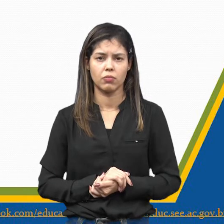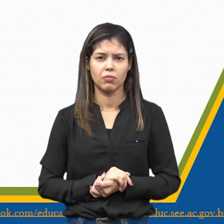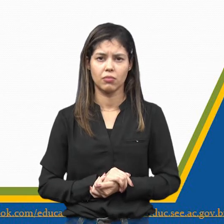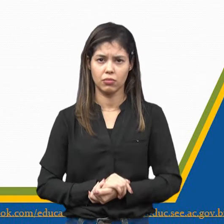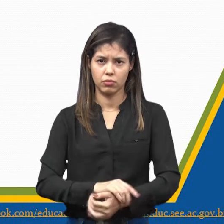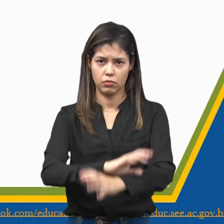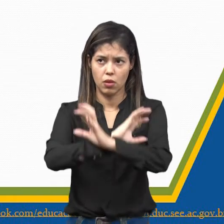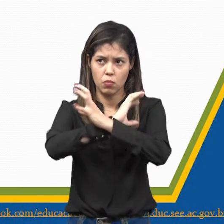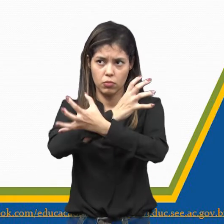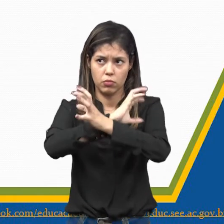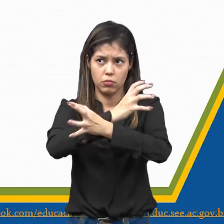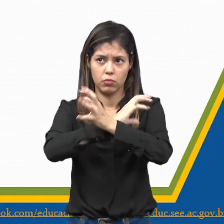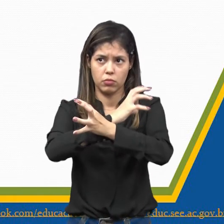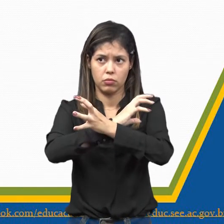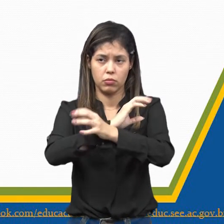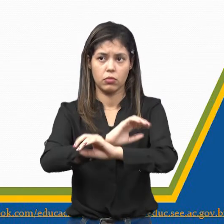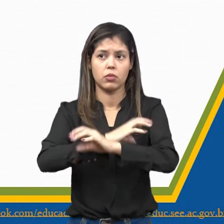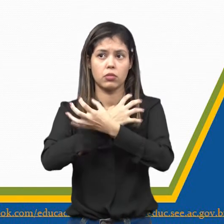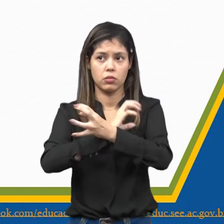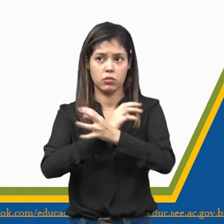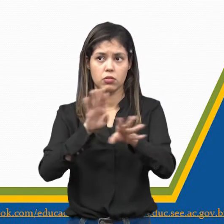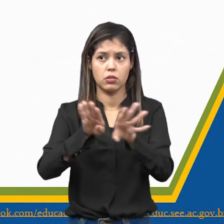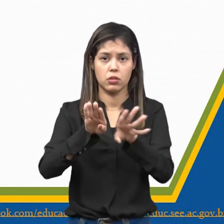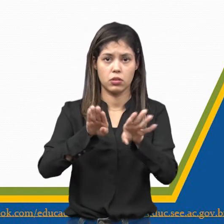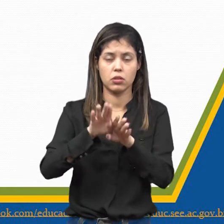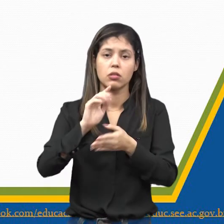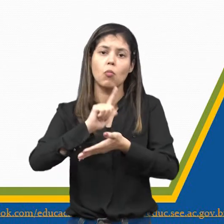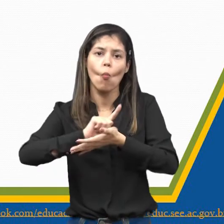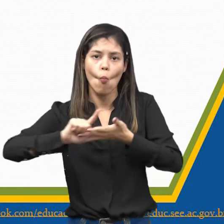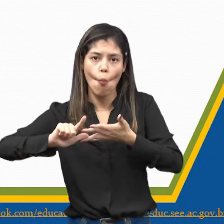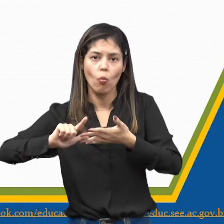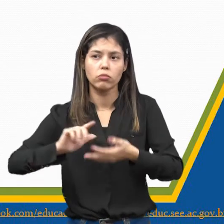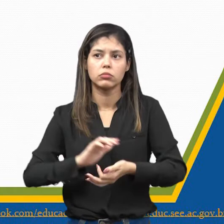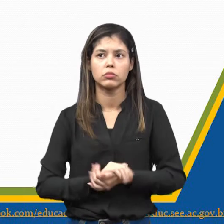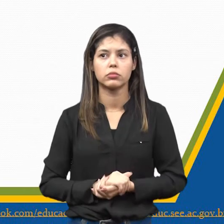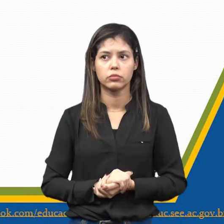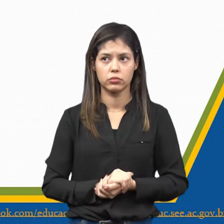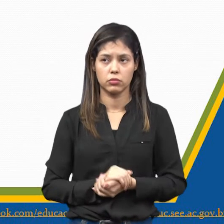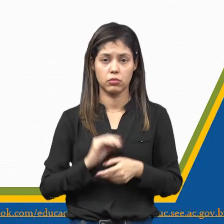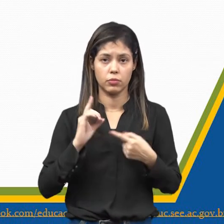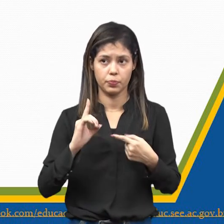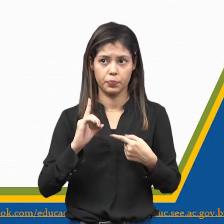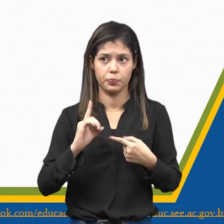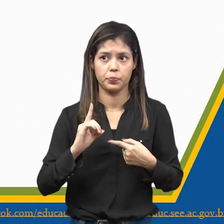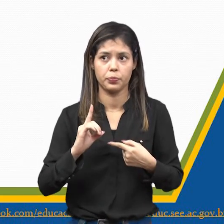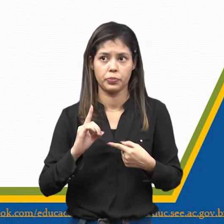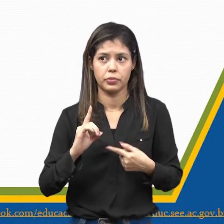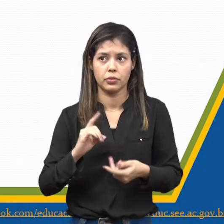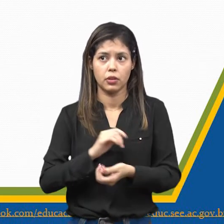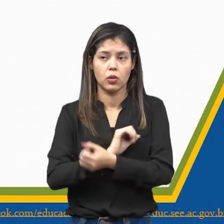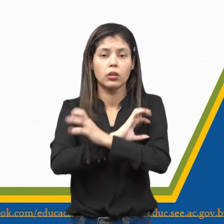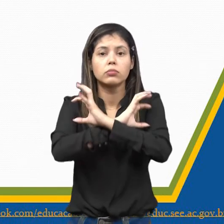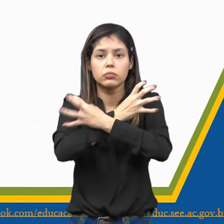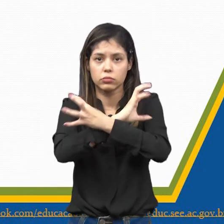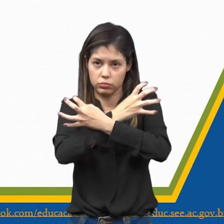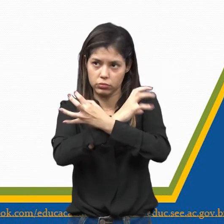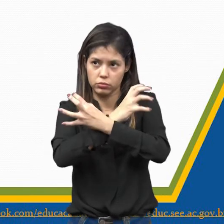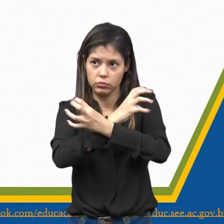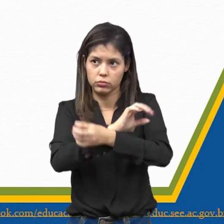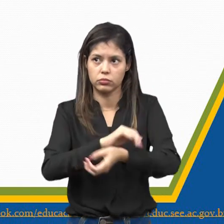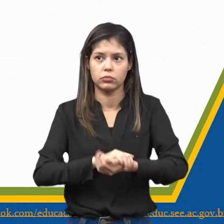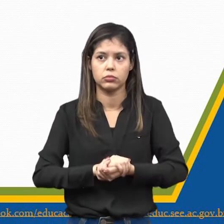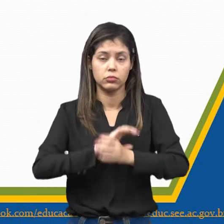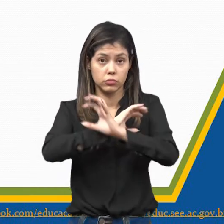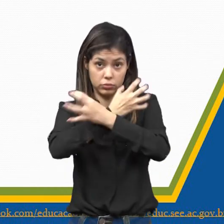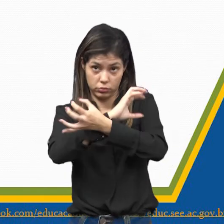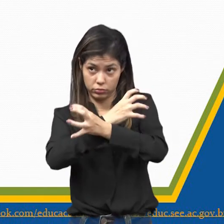tipos estriado esquelético e liso. D, dos tipos estriado esquelético